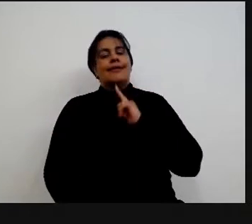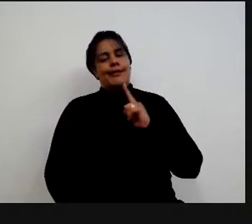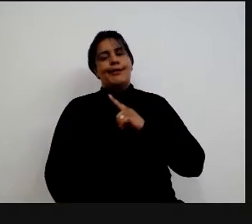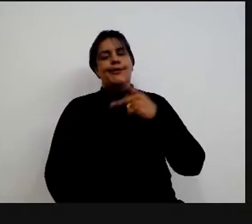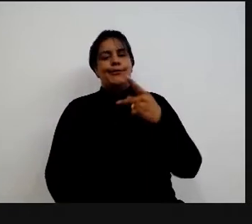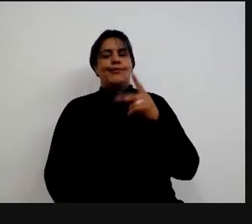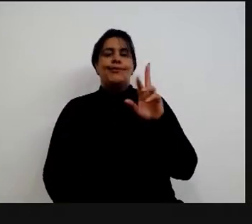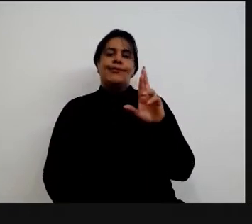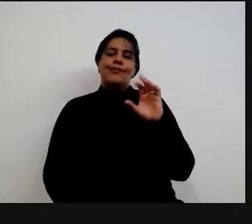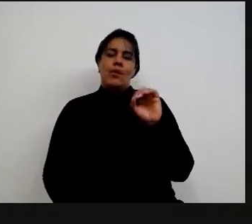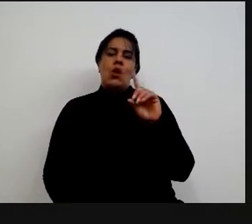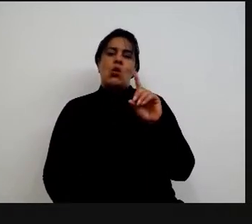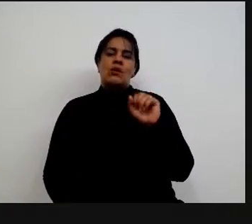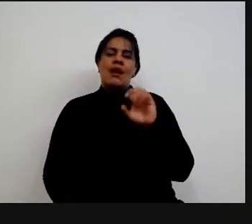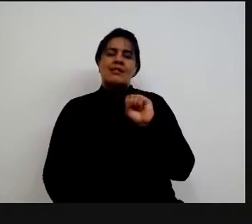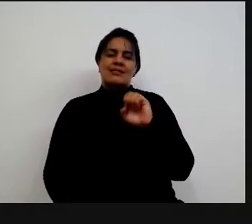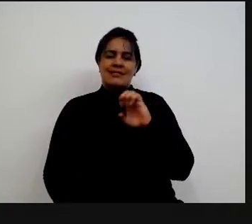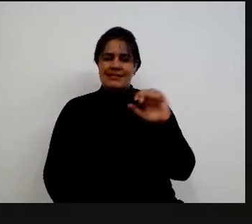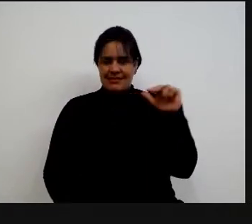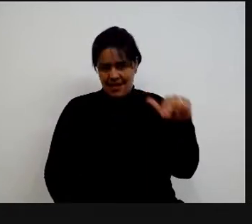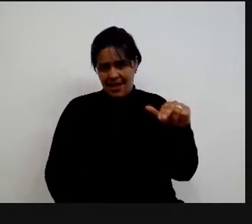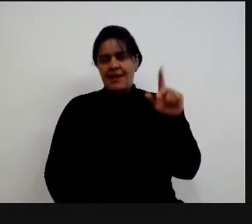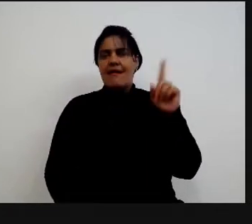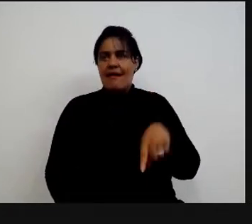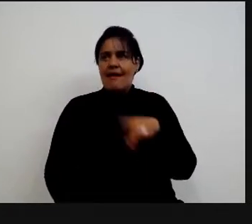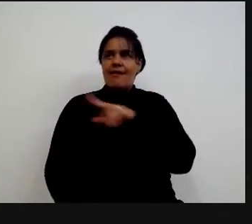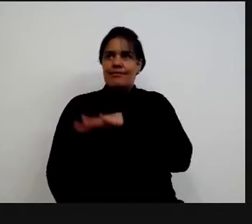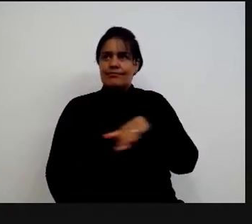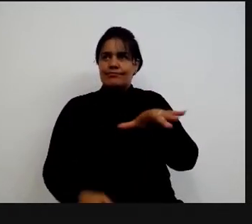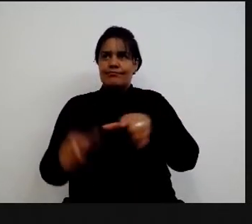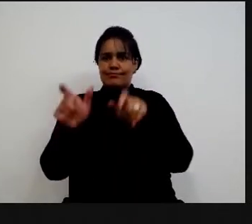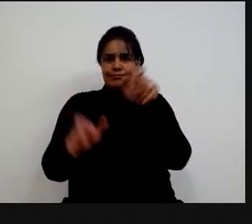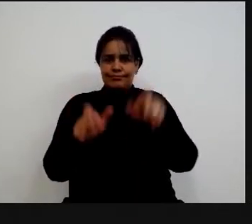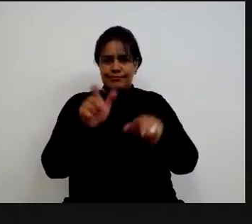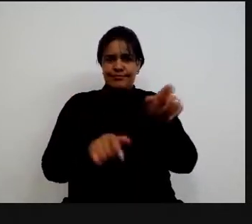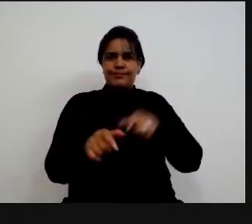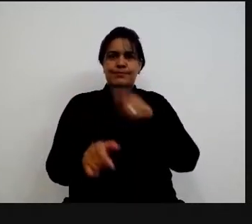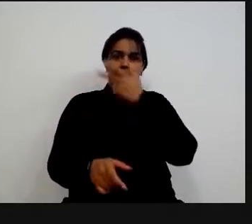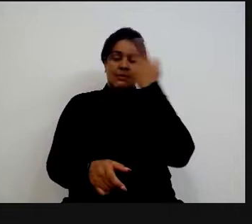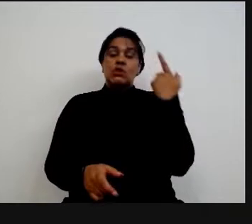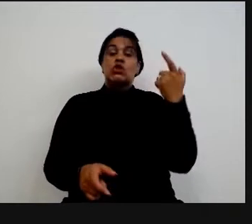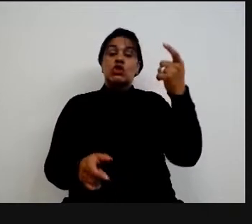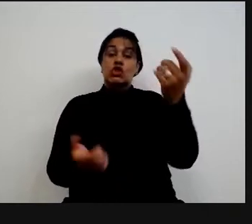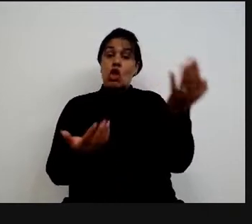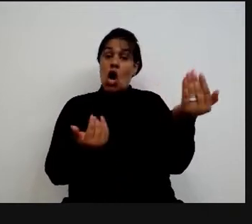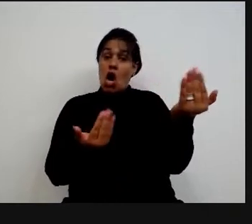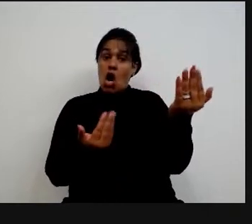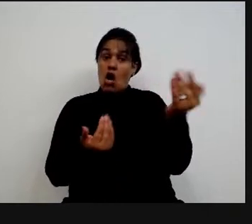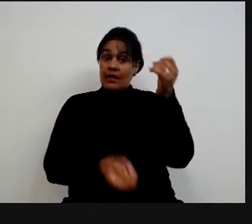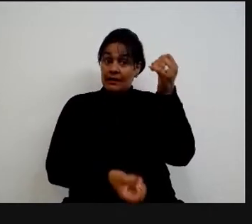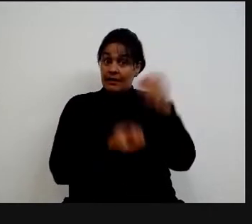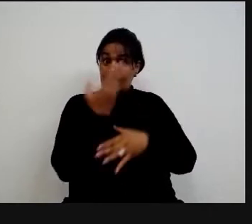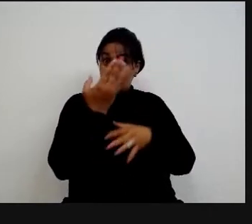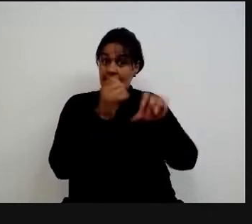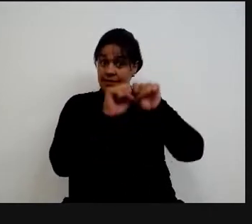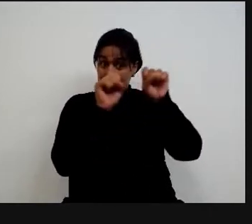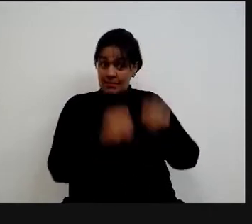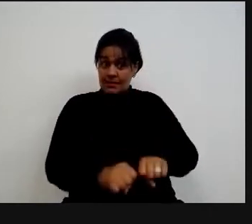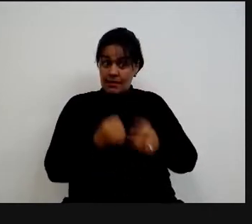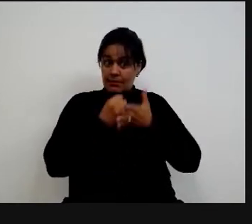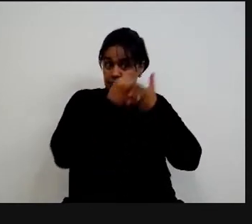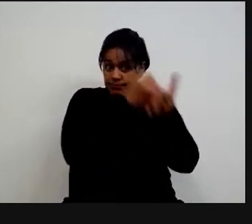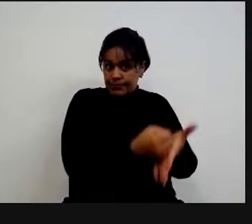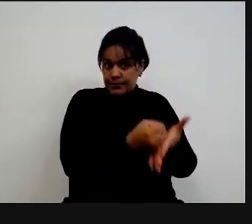que são cabeças extremamente jovens que imediatamente tiveram que criar um sistema que desse suporte para que